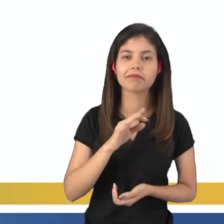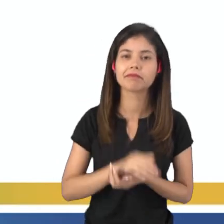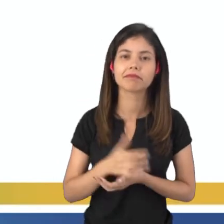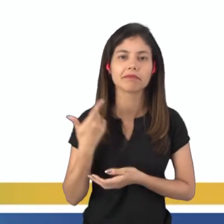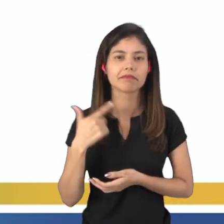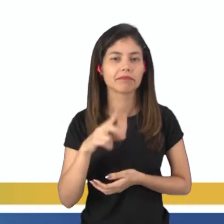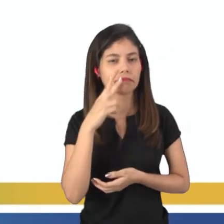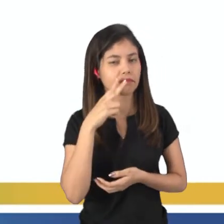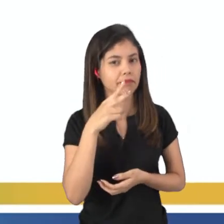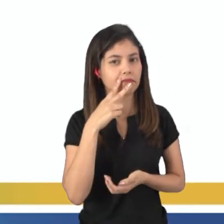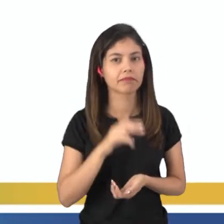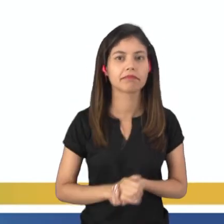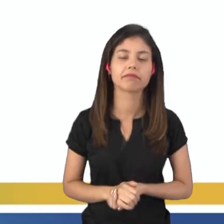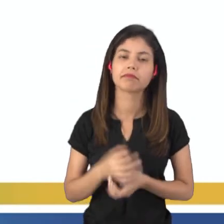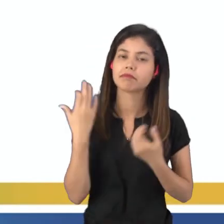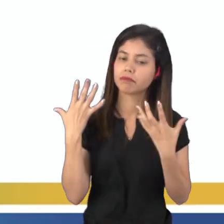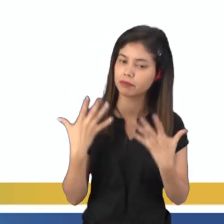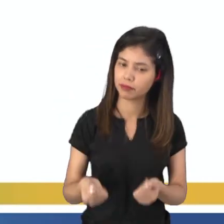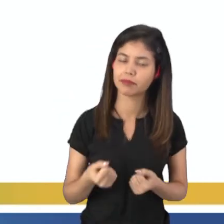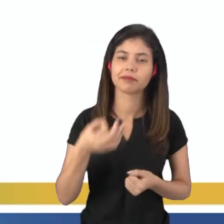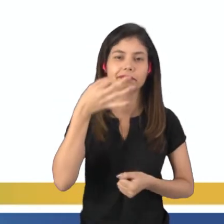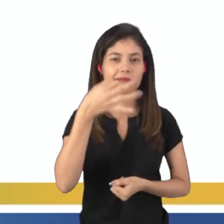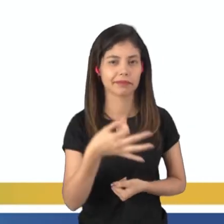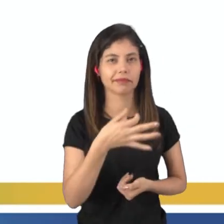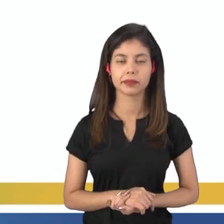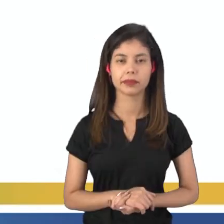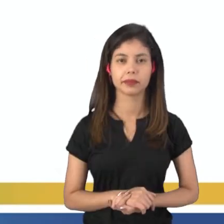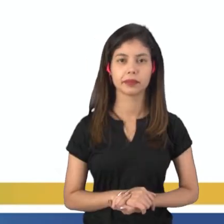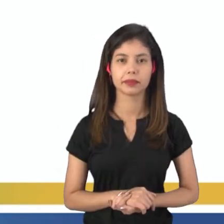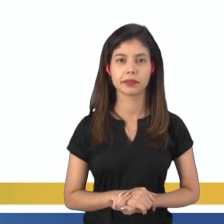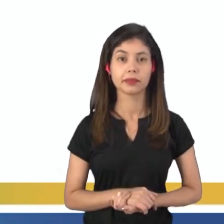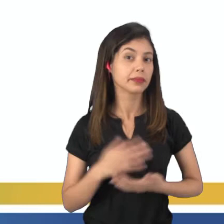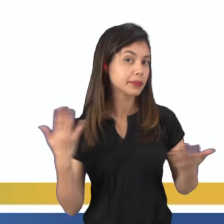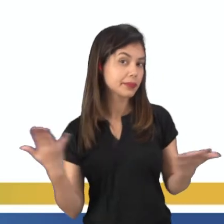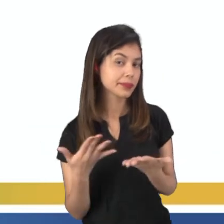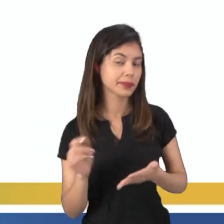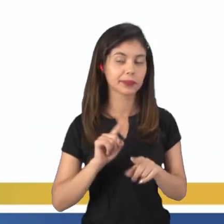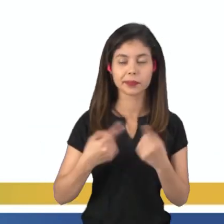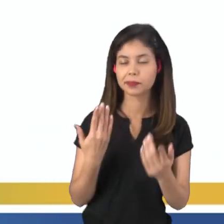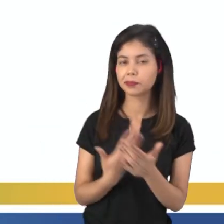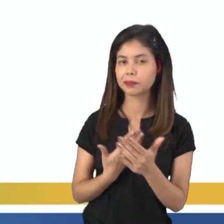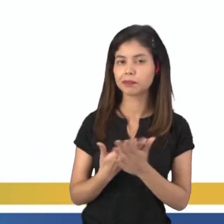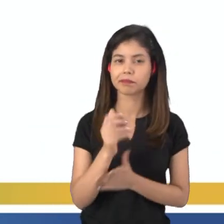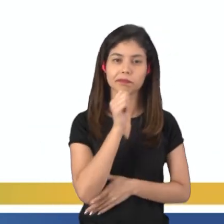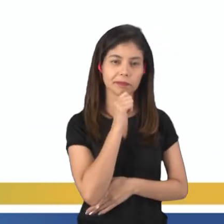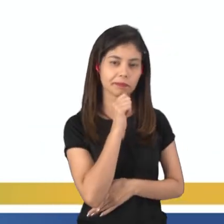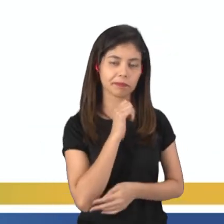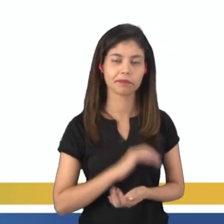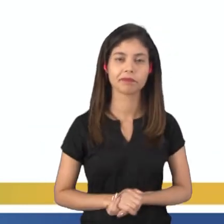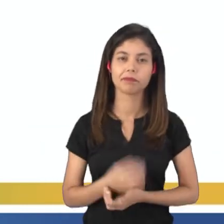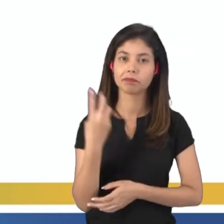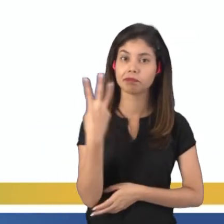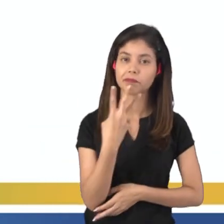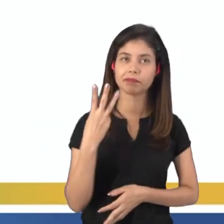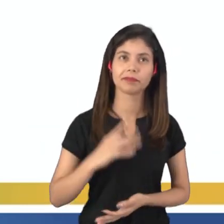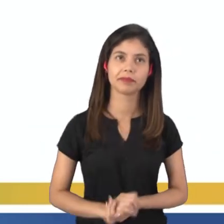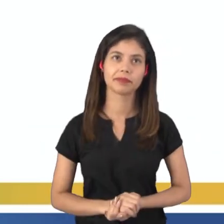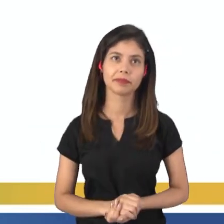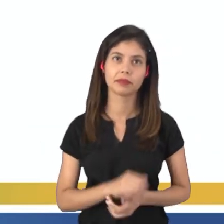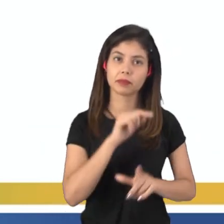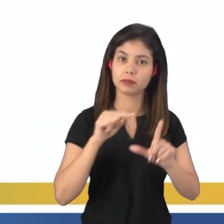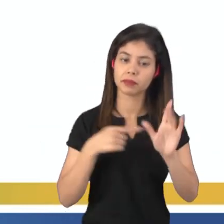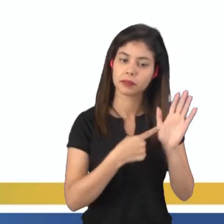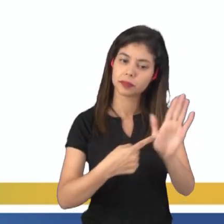conseguiu acertar essa questão, né? Então, vamos lá para mais um exemplo aqui, o exemplo de número 3. O